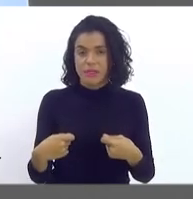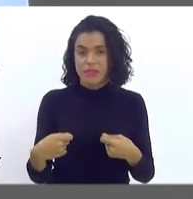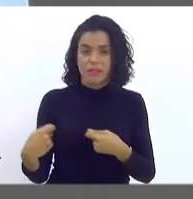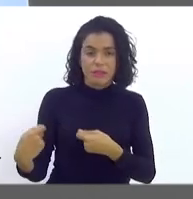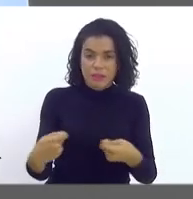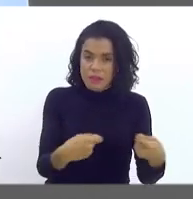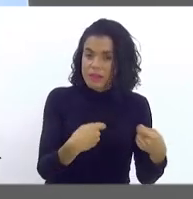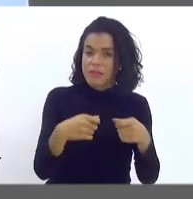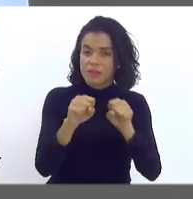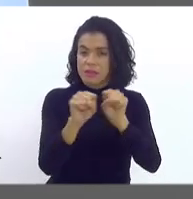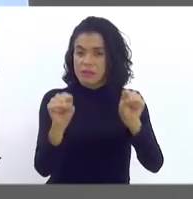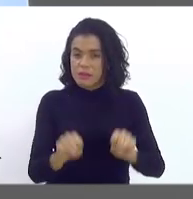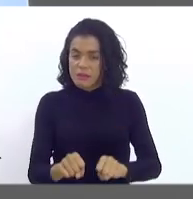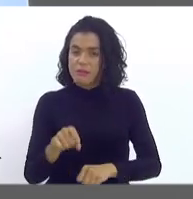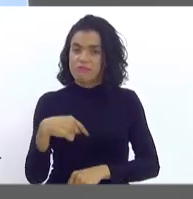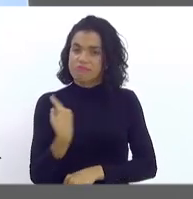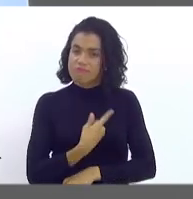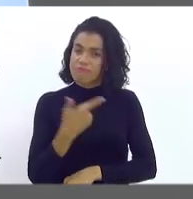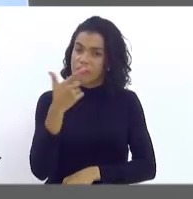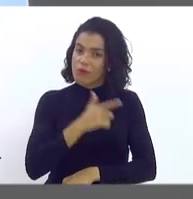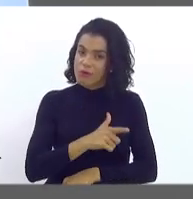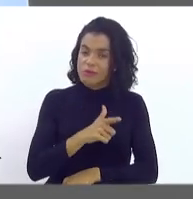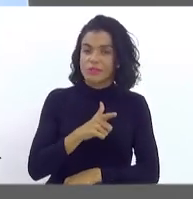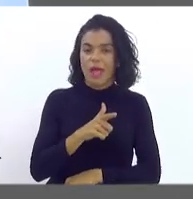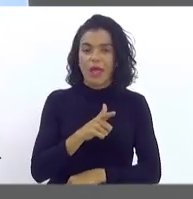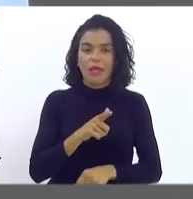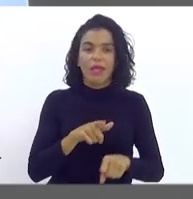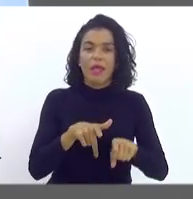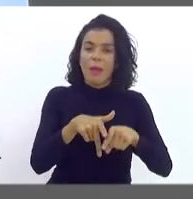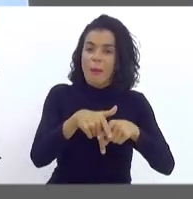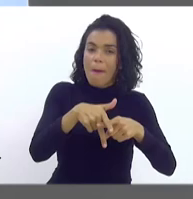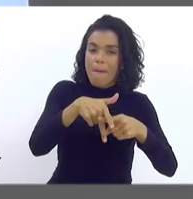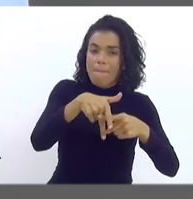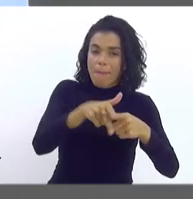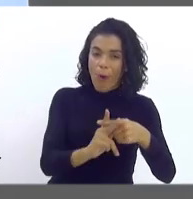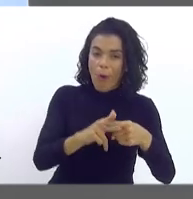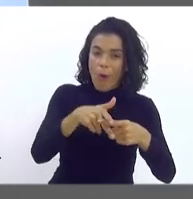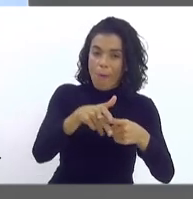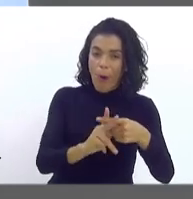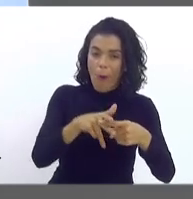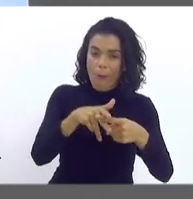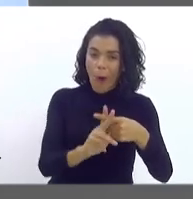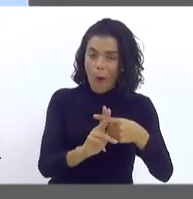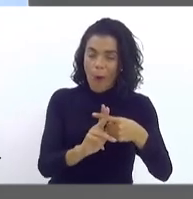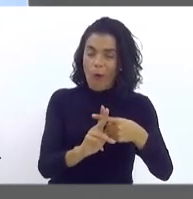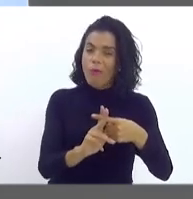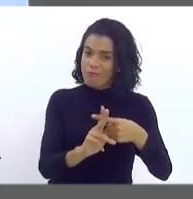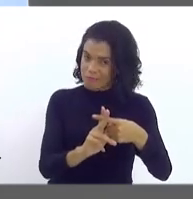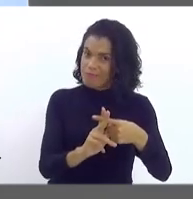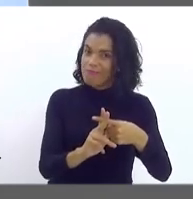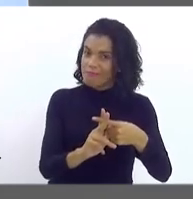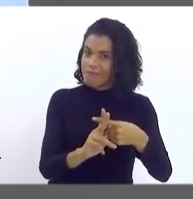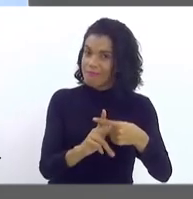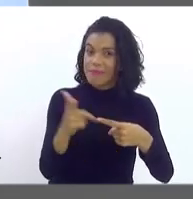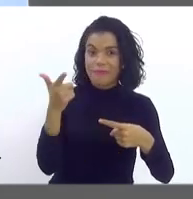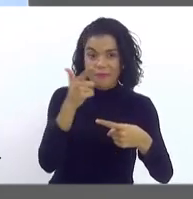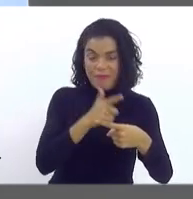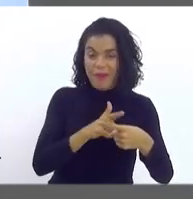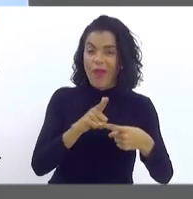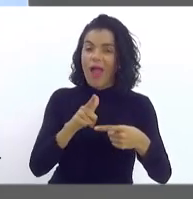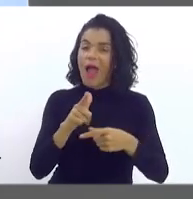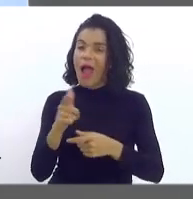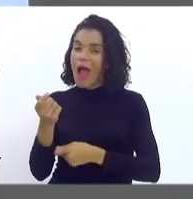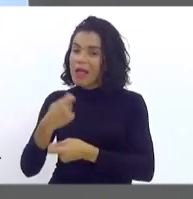do sistema, a gente pode fechar válvulas que estejam para garantir a segurança, administrar o